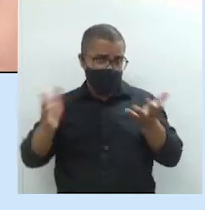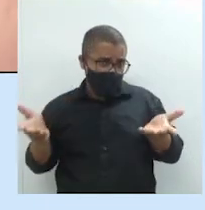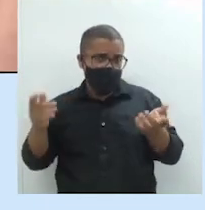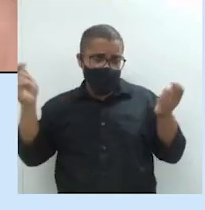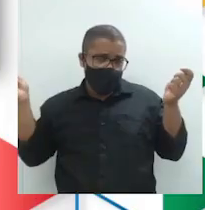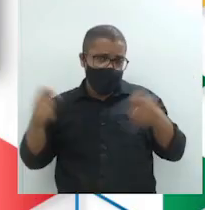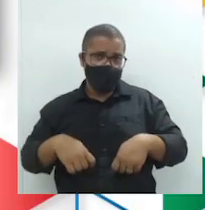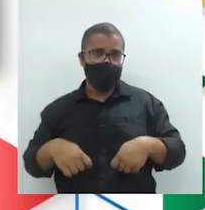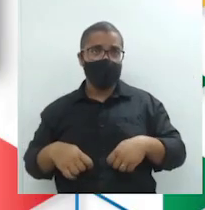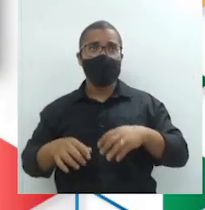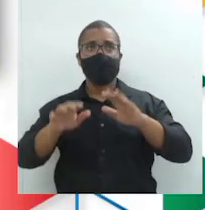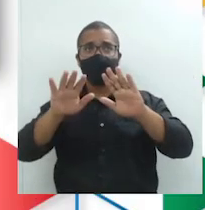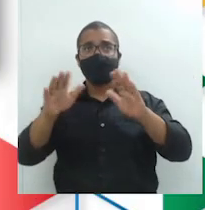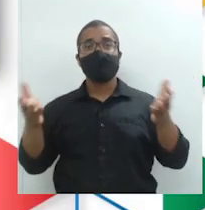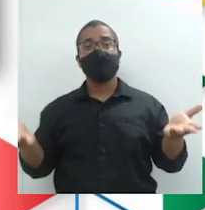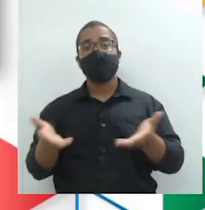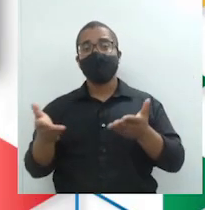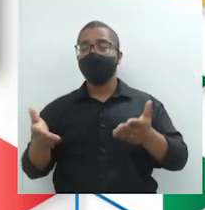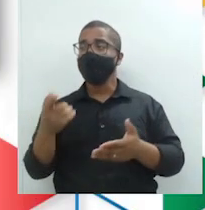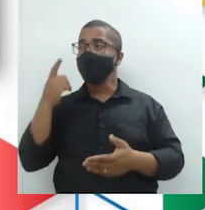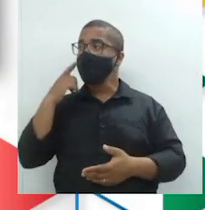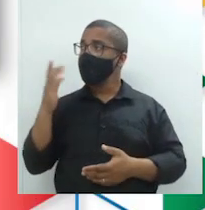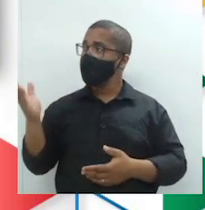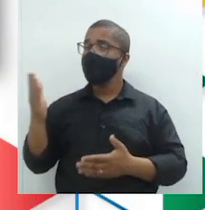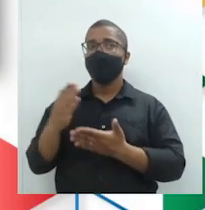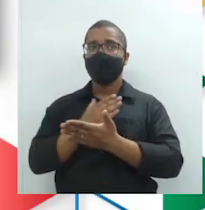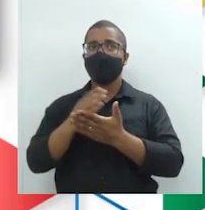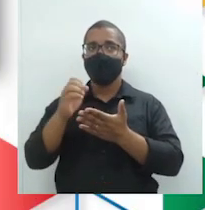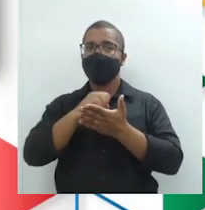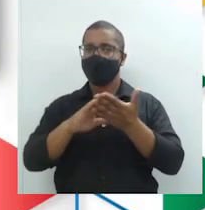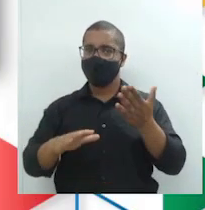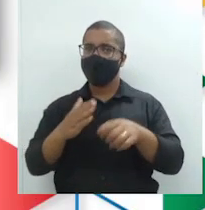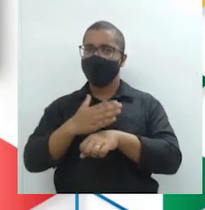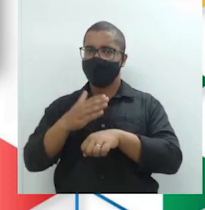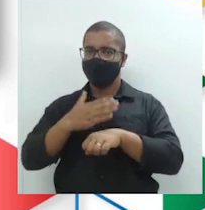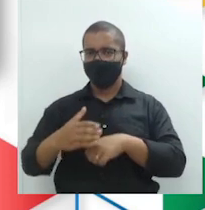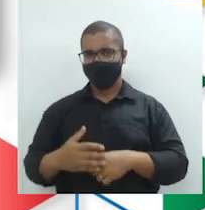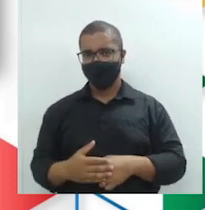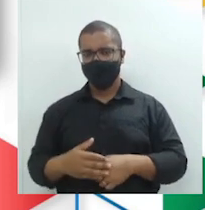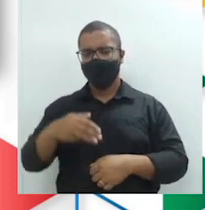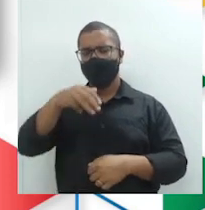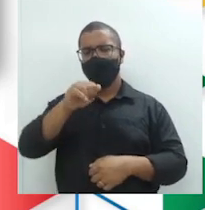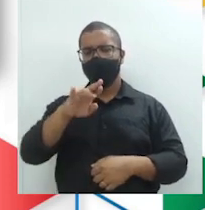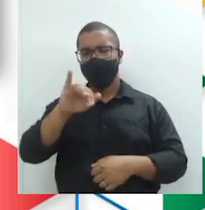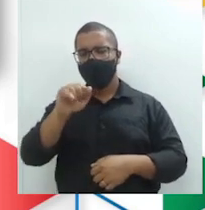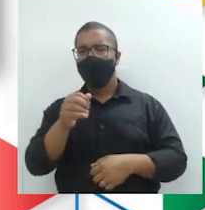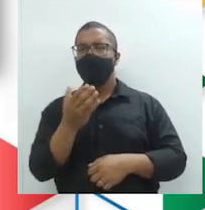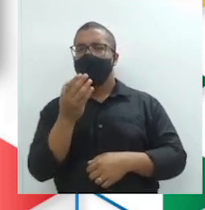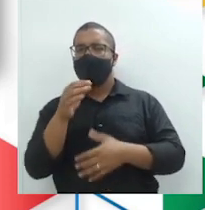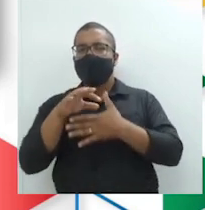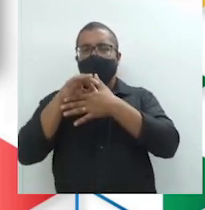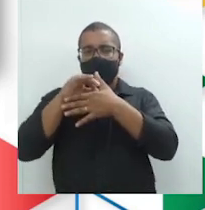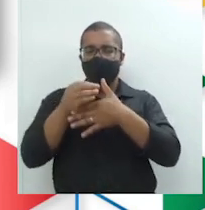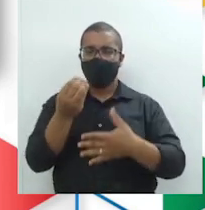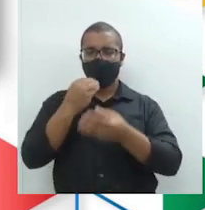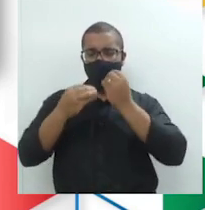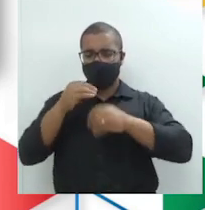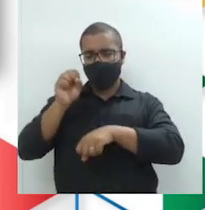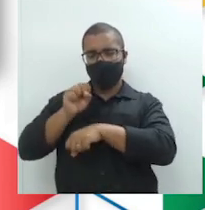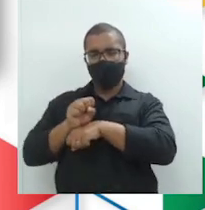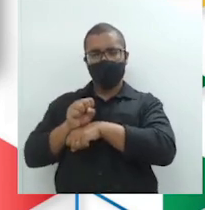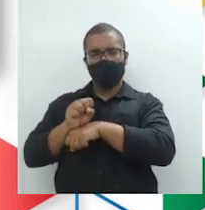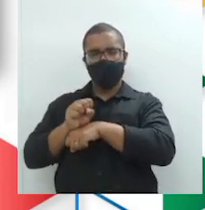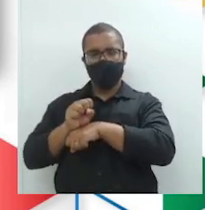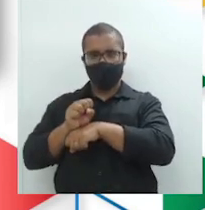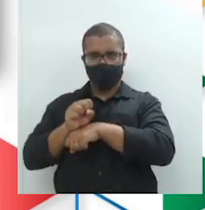E aqui trago para vocês na tela alguns exercícios. Maria deixou de comer carnes. Maria deixou de comer